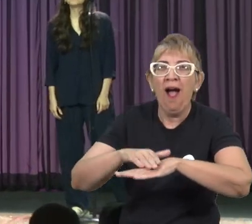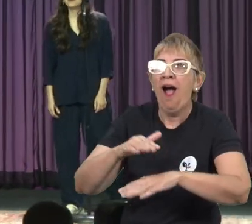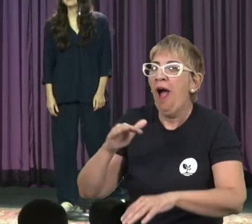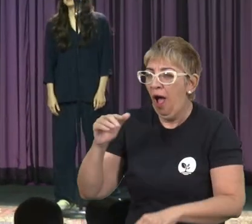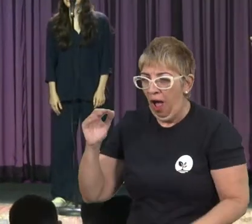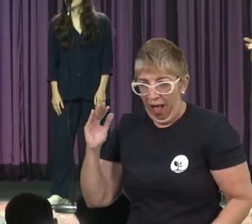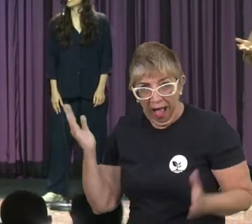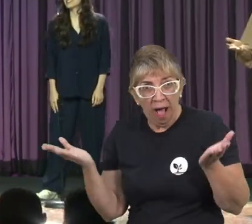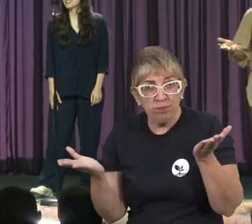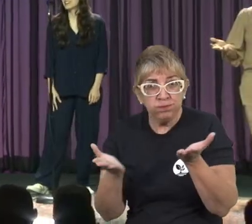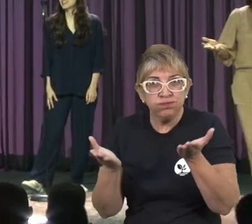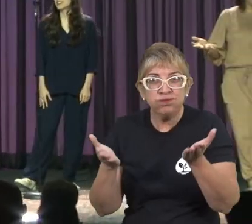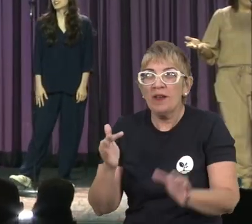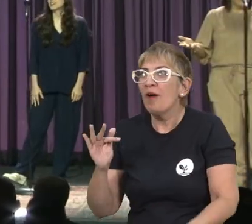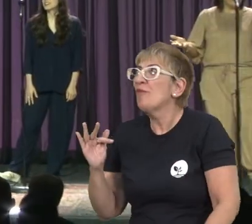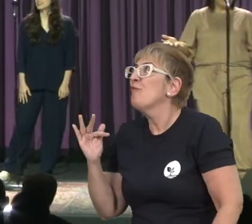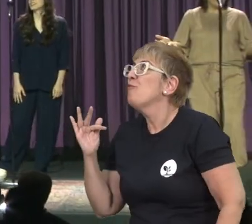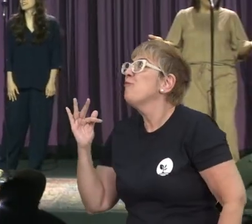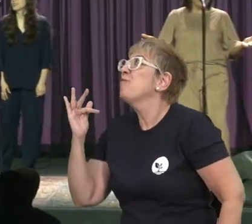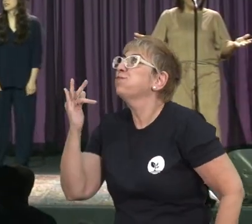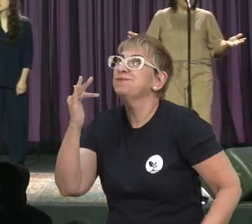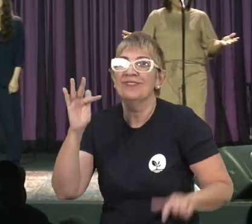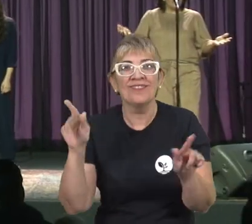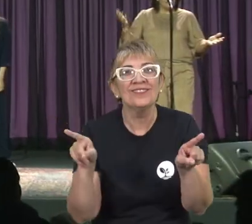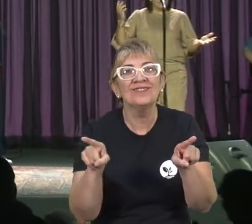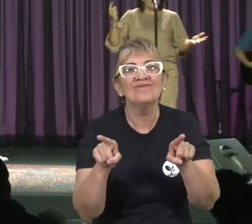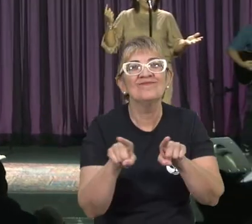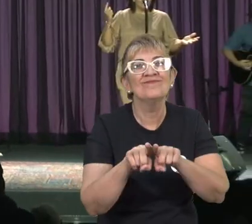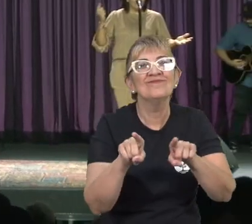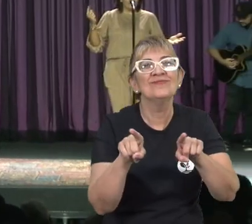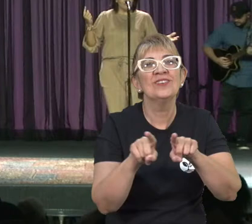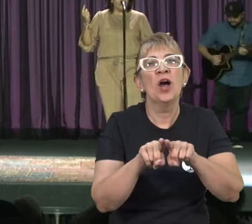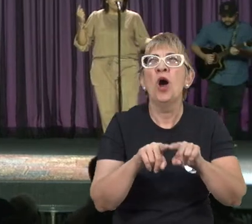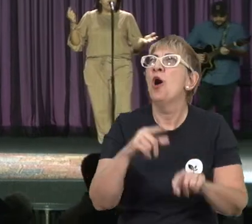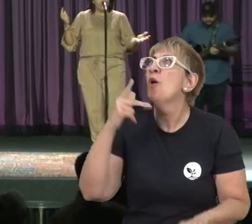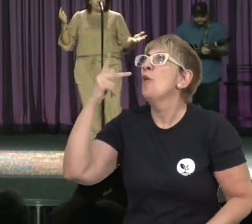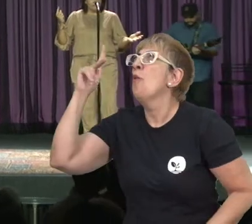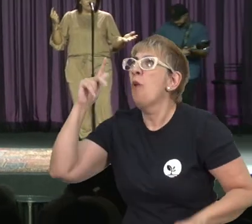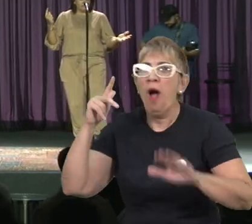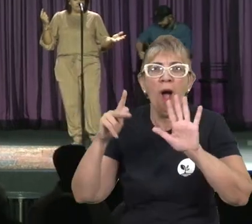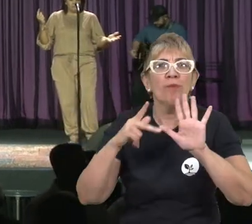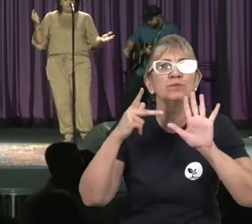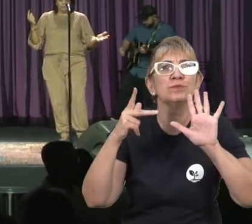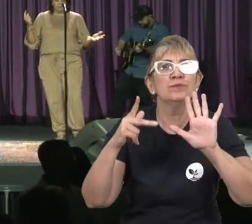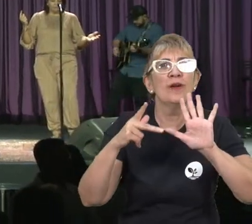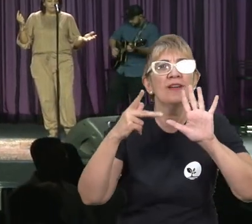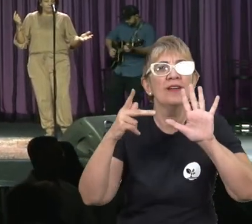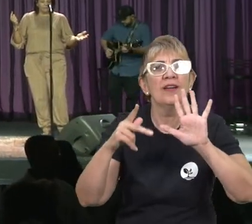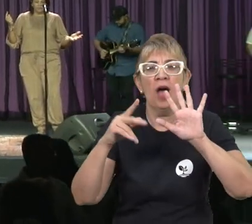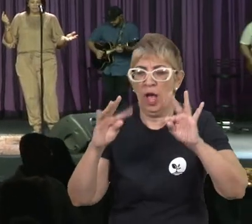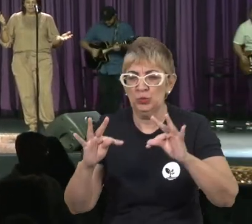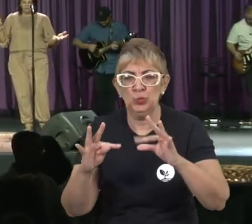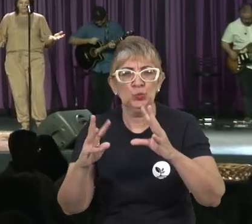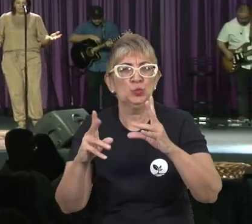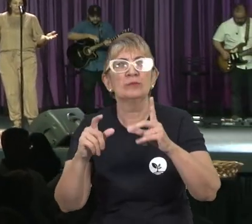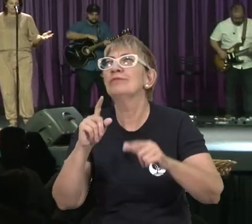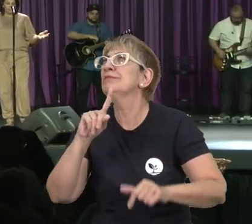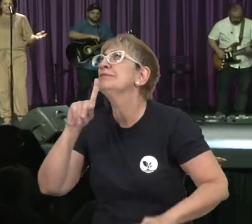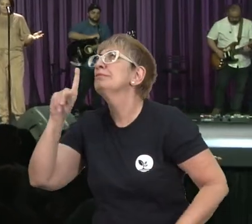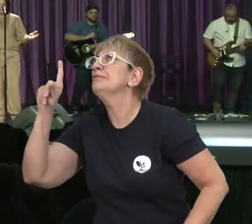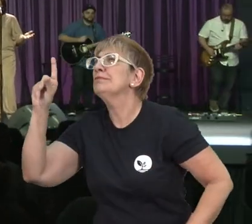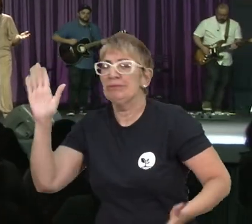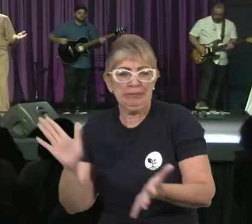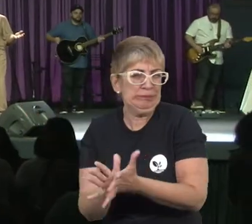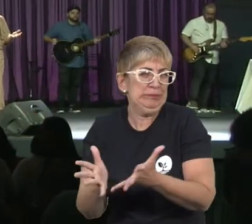que vais fazer, por tuas promessas e tudo que és.